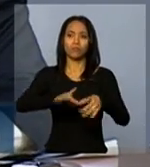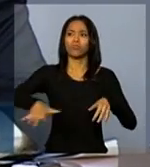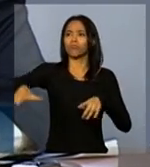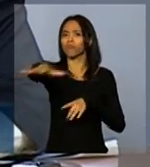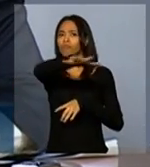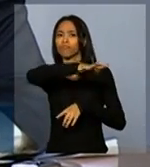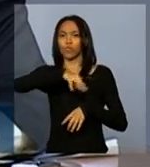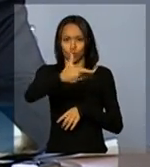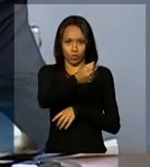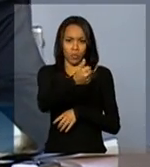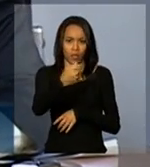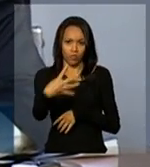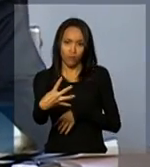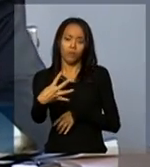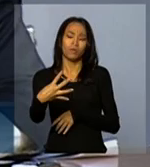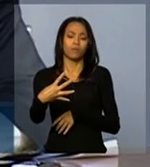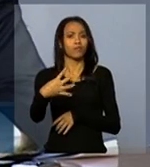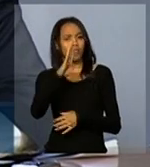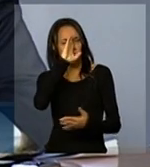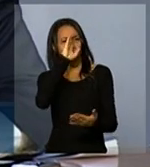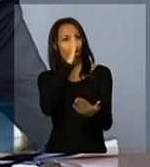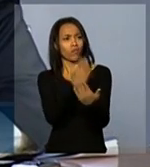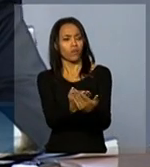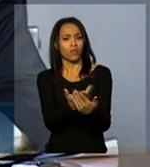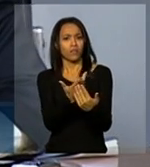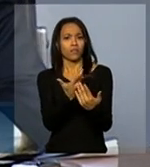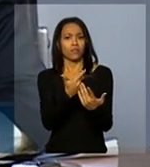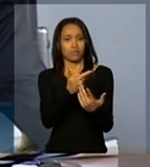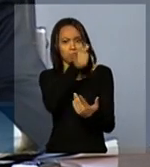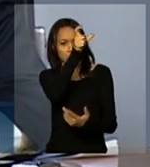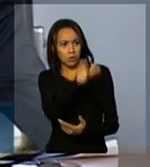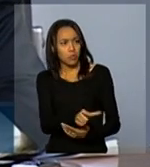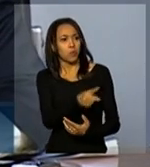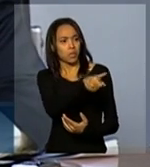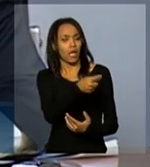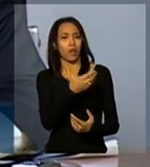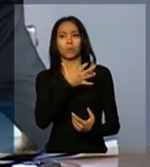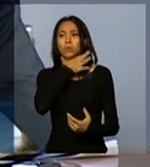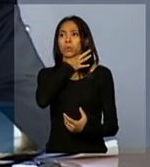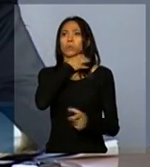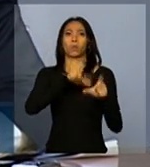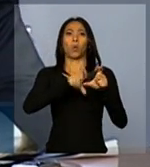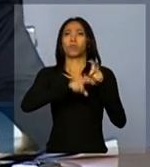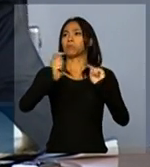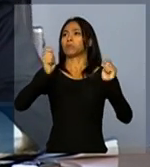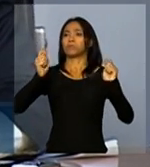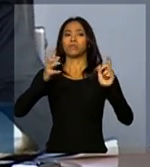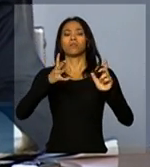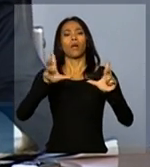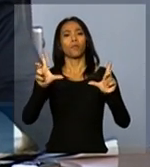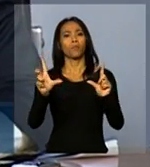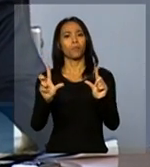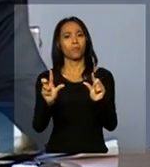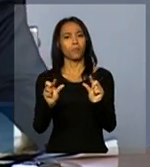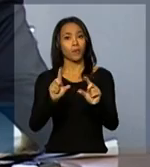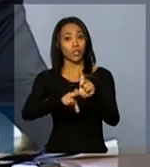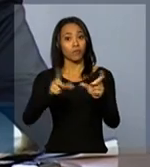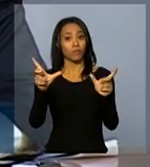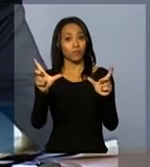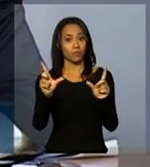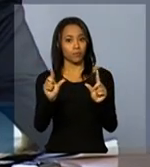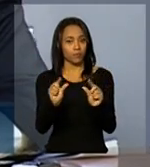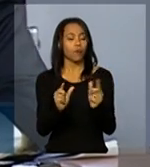2014, inclusive com mais confiança do consumidor, né, e do investidor, nós poderemos